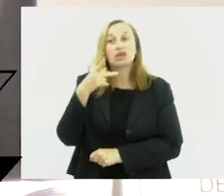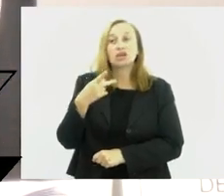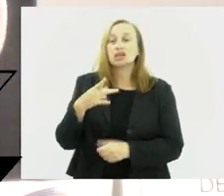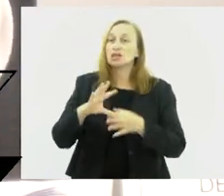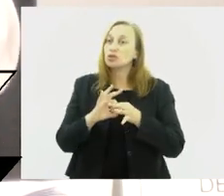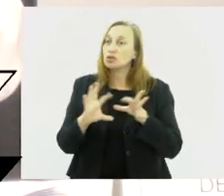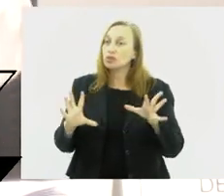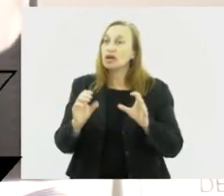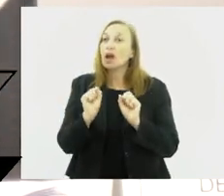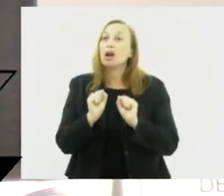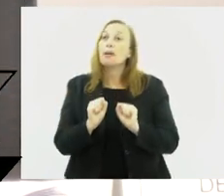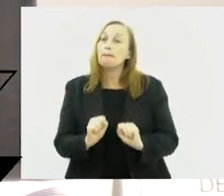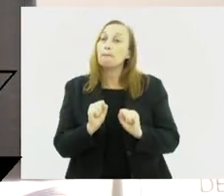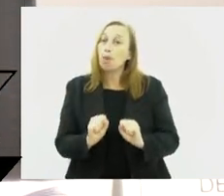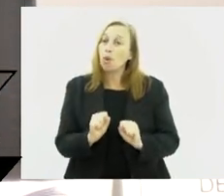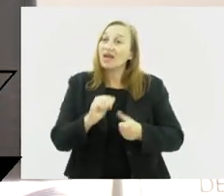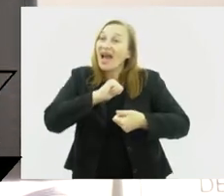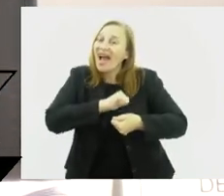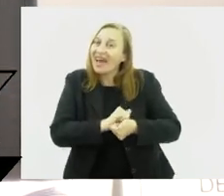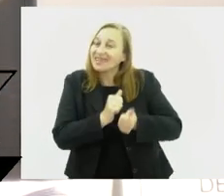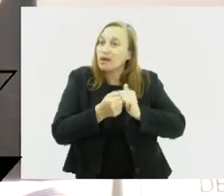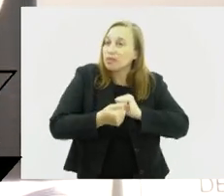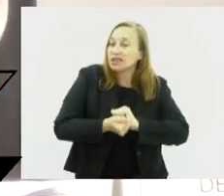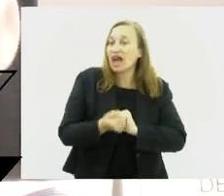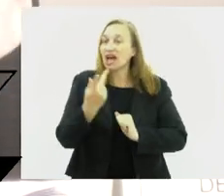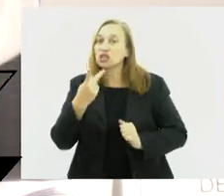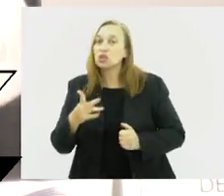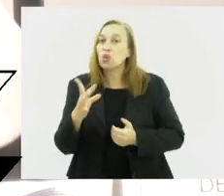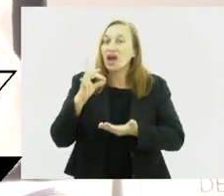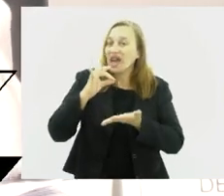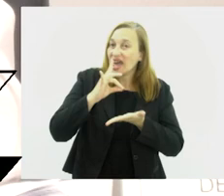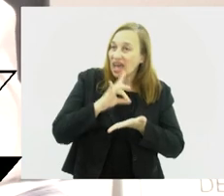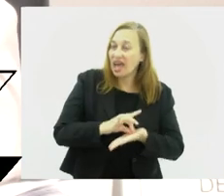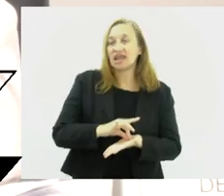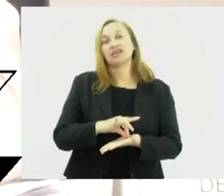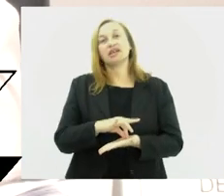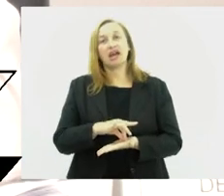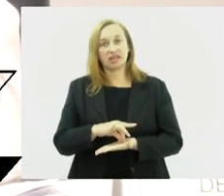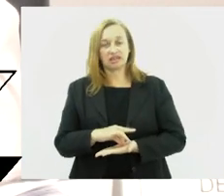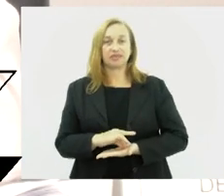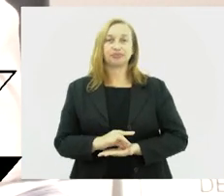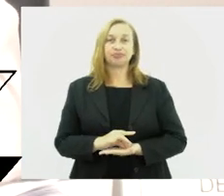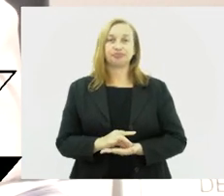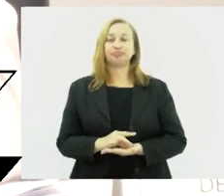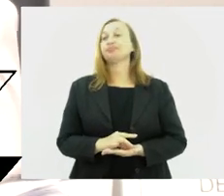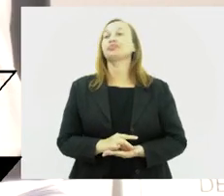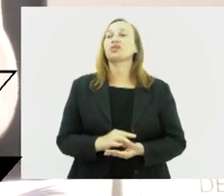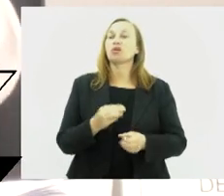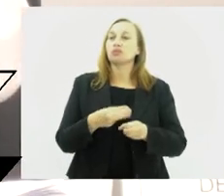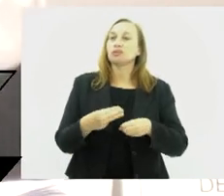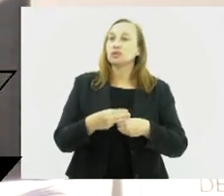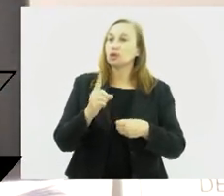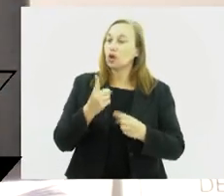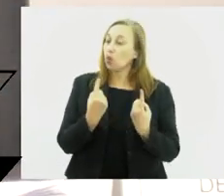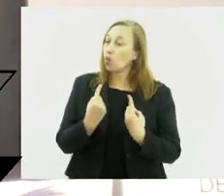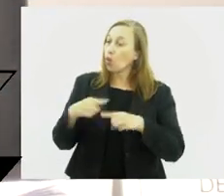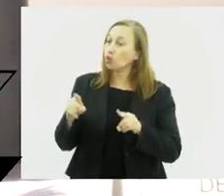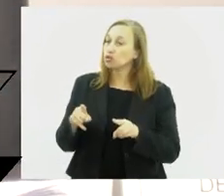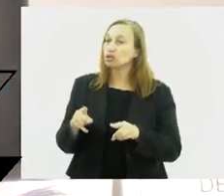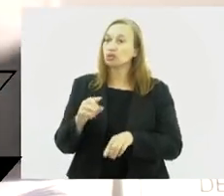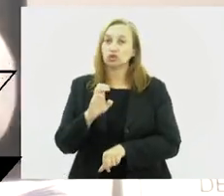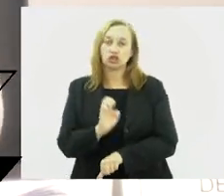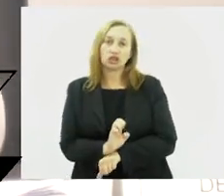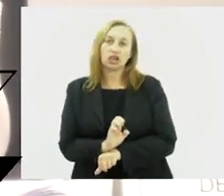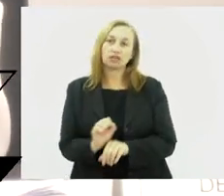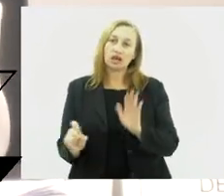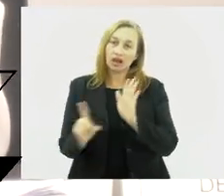autonomia, podem adequar esta norma às características do município. Sem contrariar o estadual. Não contrariar a lei